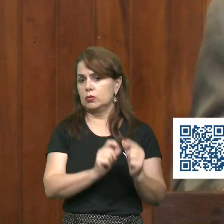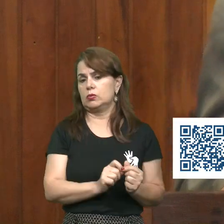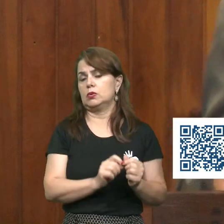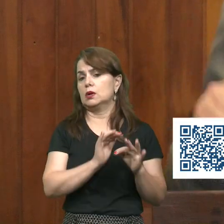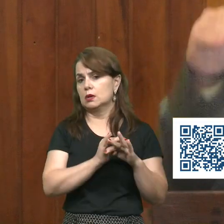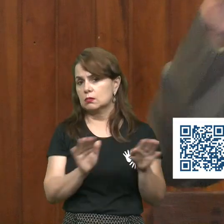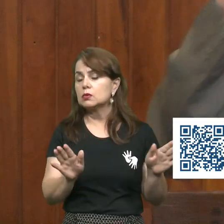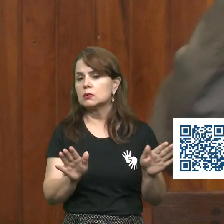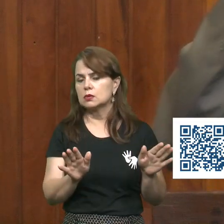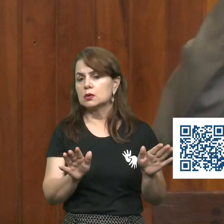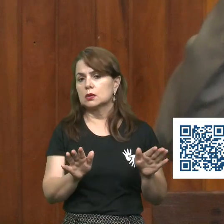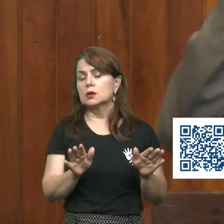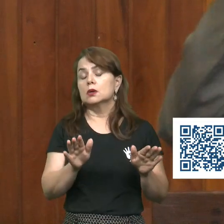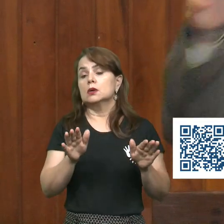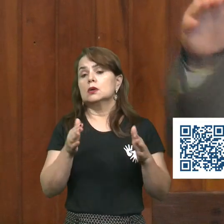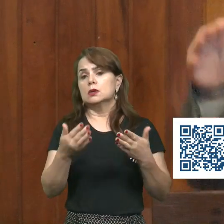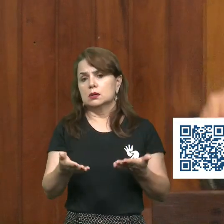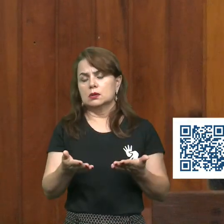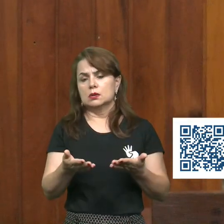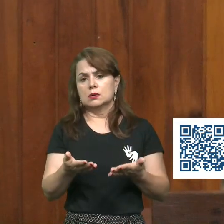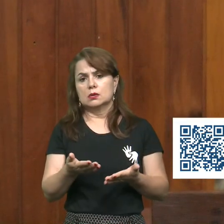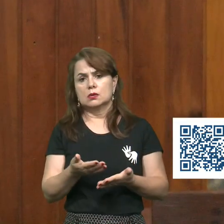solucionado e